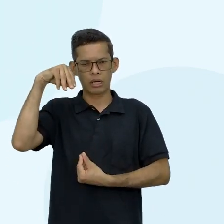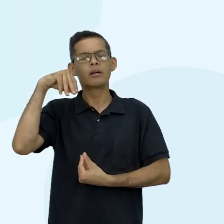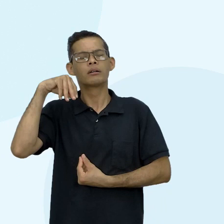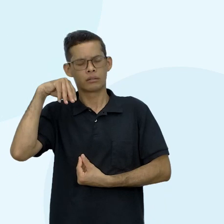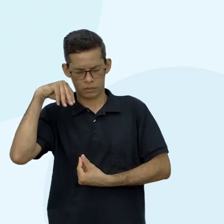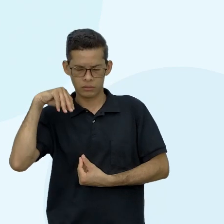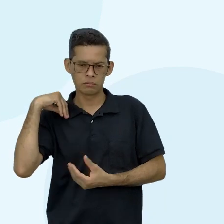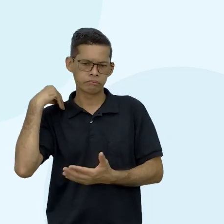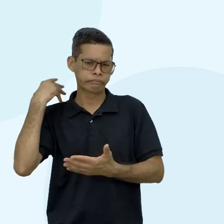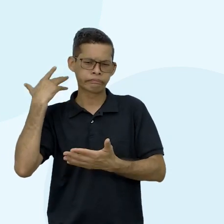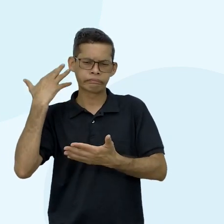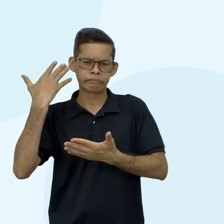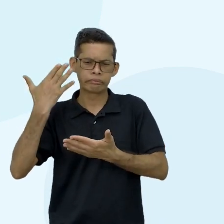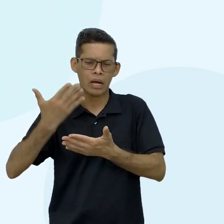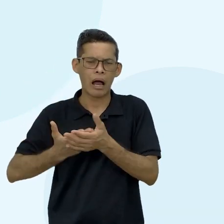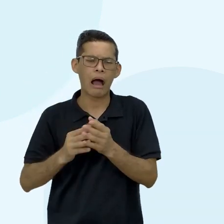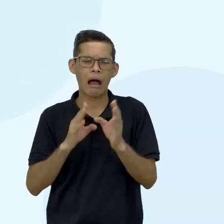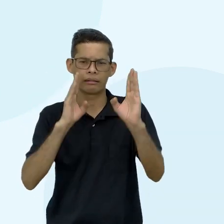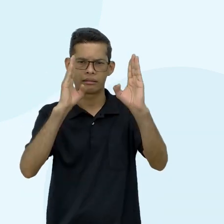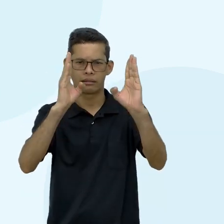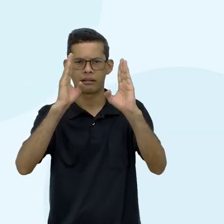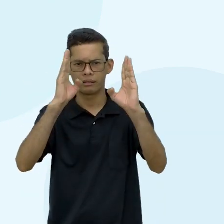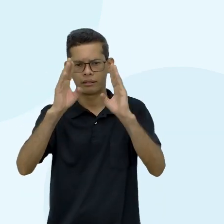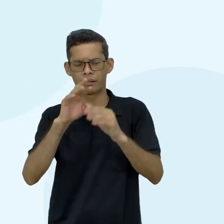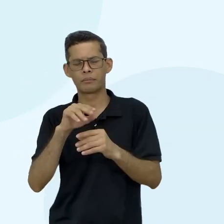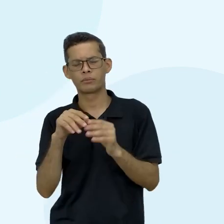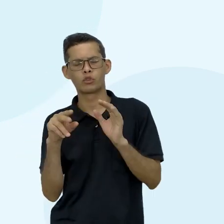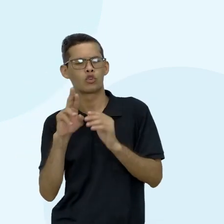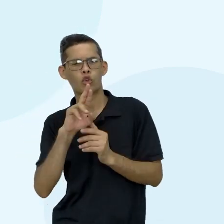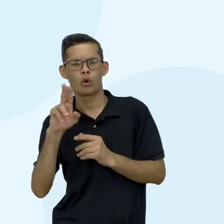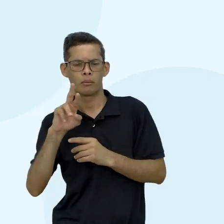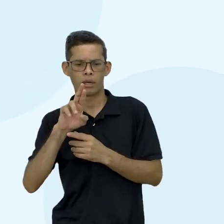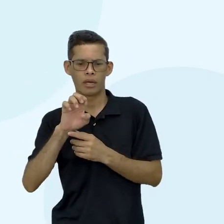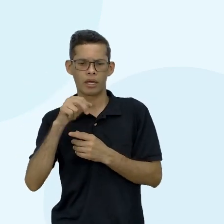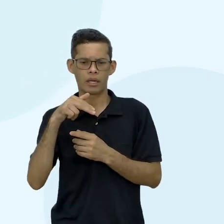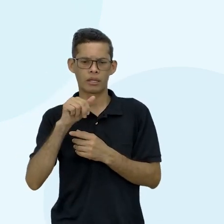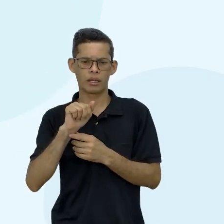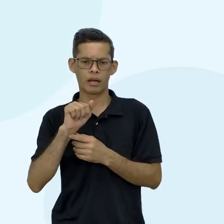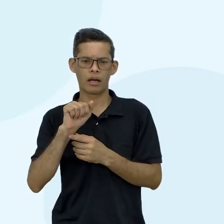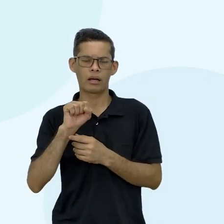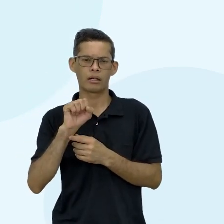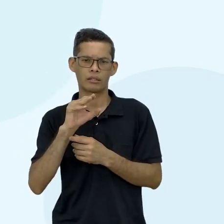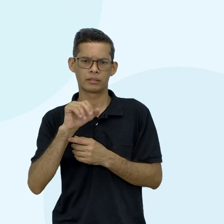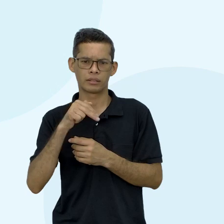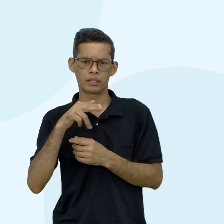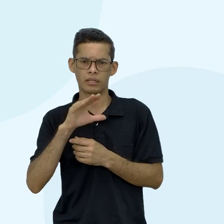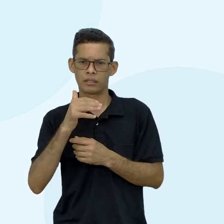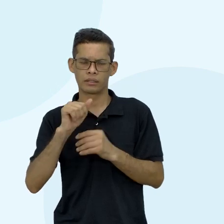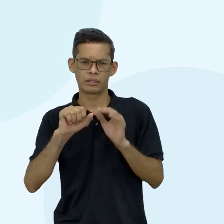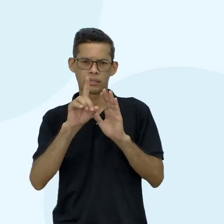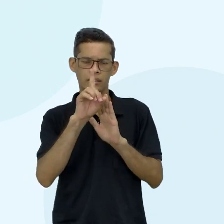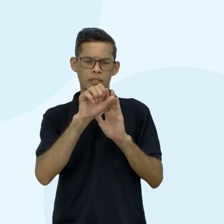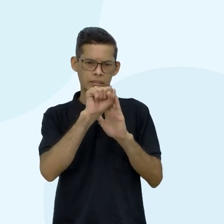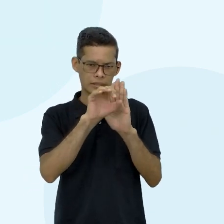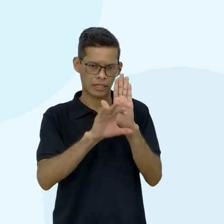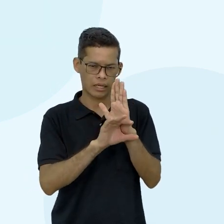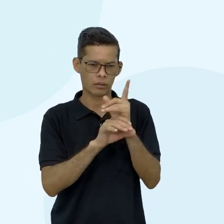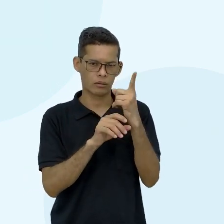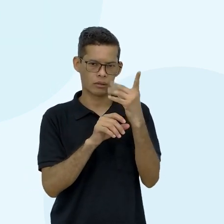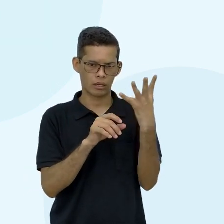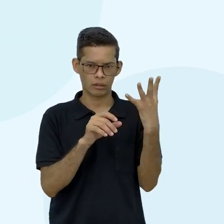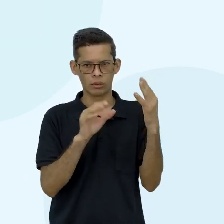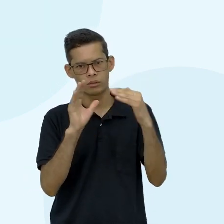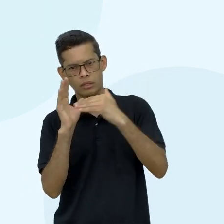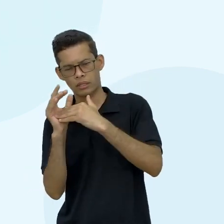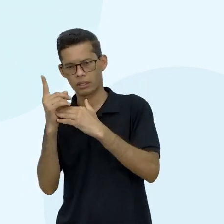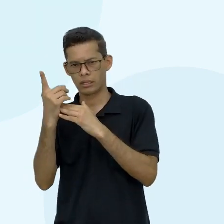Ocidente até a Renascença. A Renascença, todo mundo sabe, vai do século XIV ao século XVI,